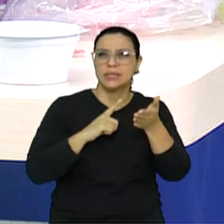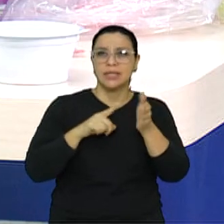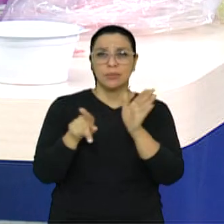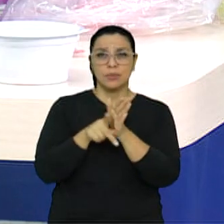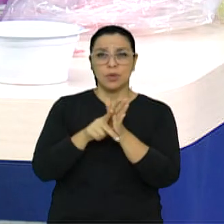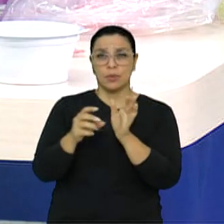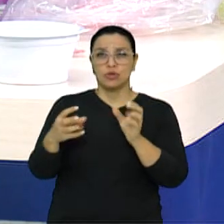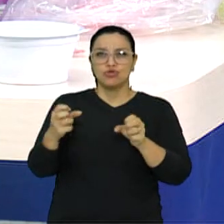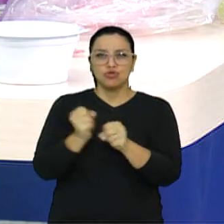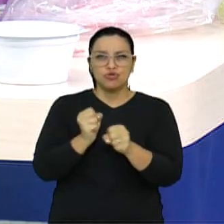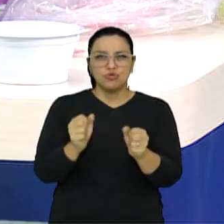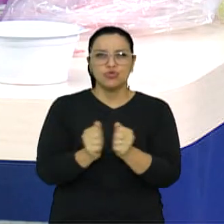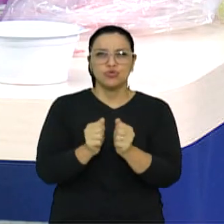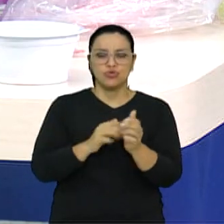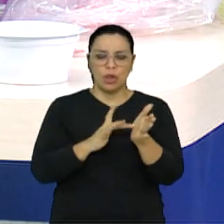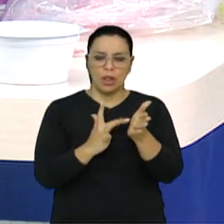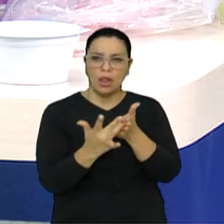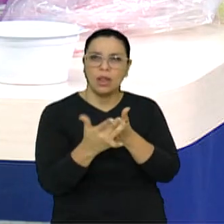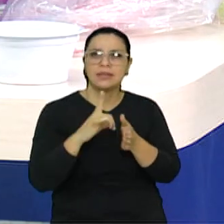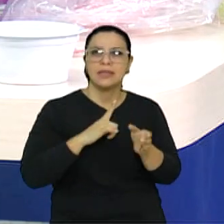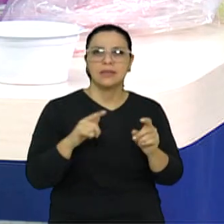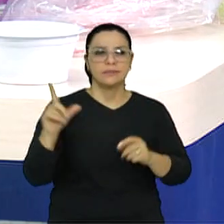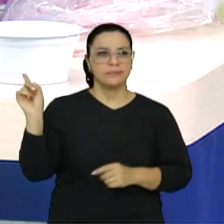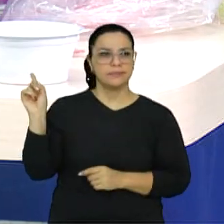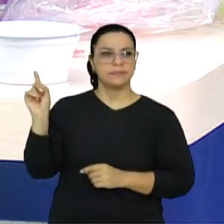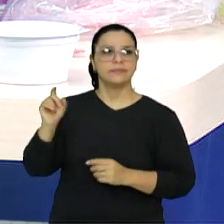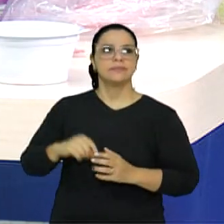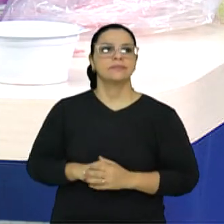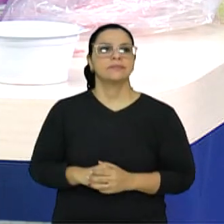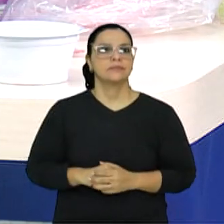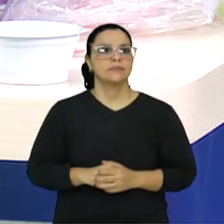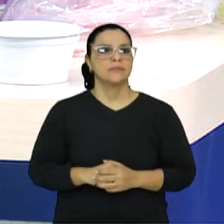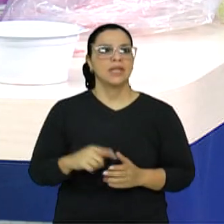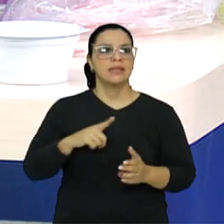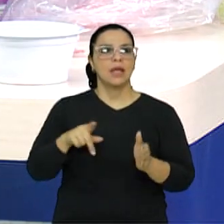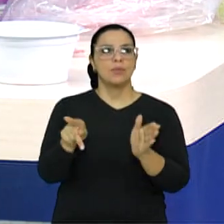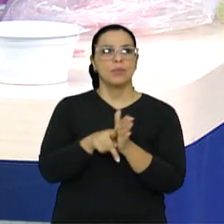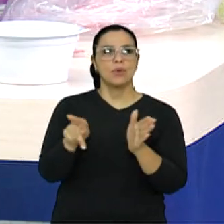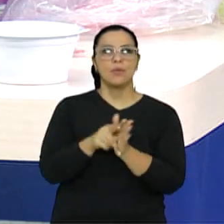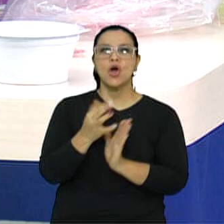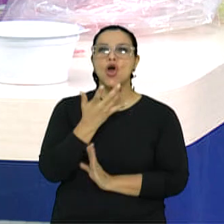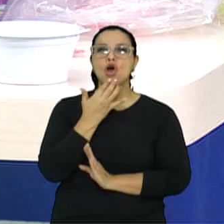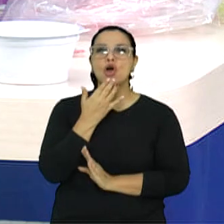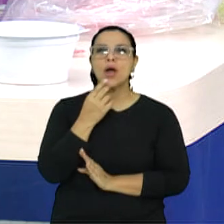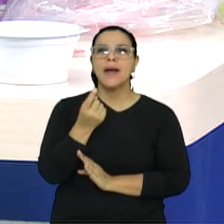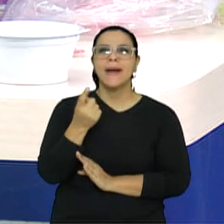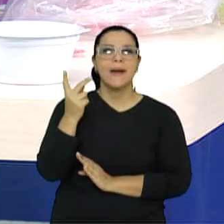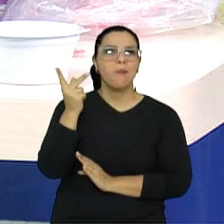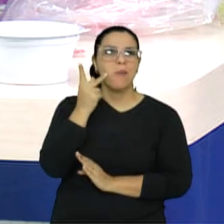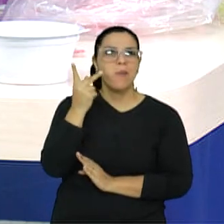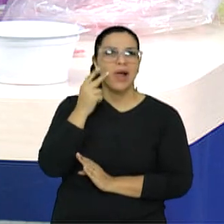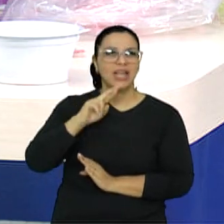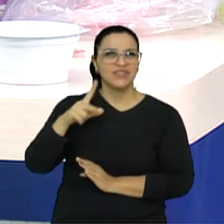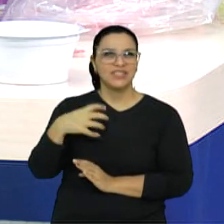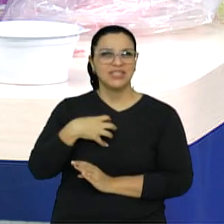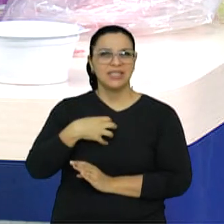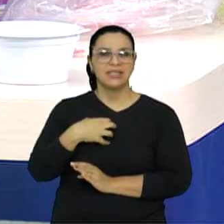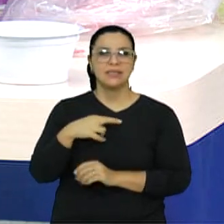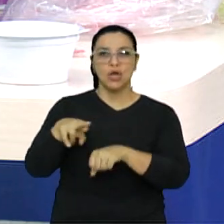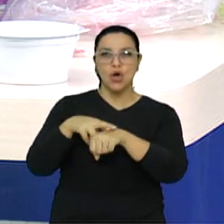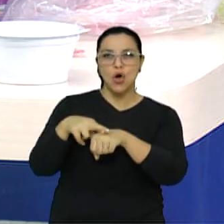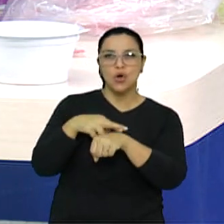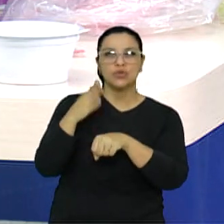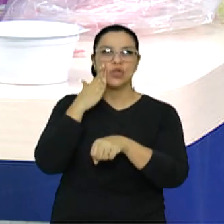ribossomos aderidos nas suas paredes. Muito bem. Então, vou colocar aqui, ó, peguei 2 tons dessa balinha aqui, ó, algumas roxinhas e